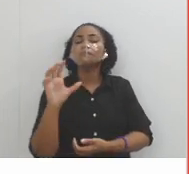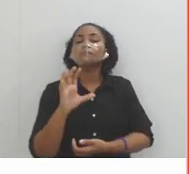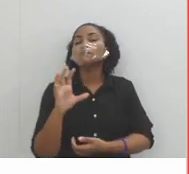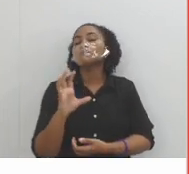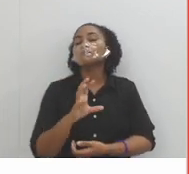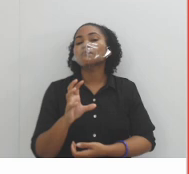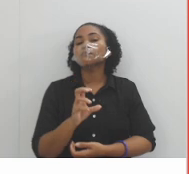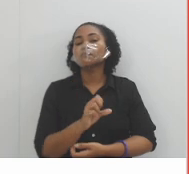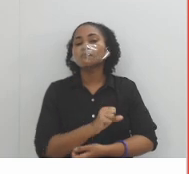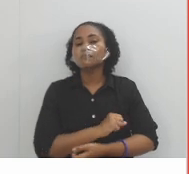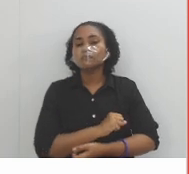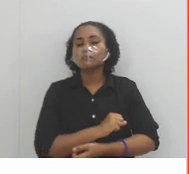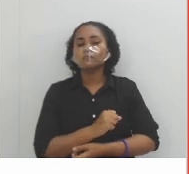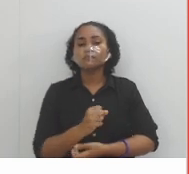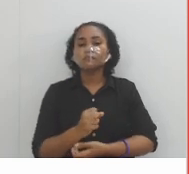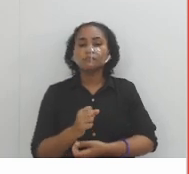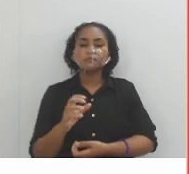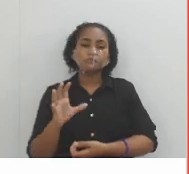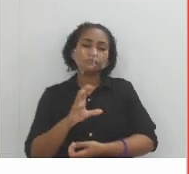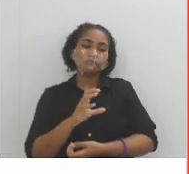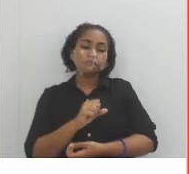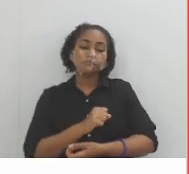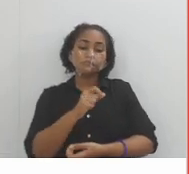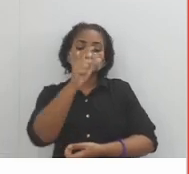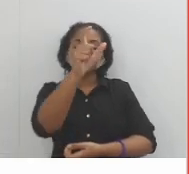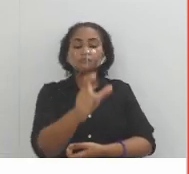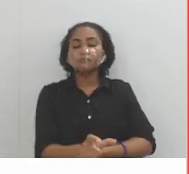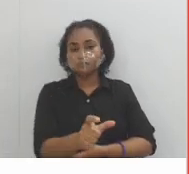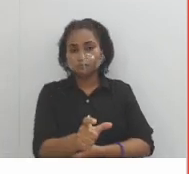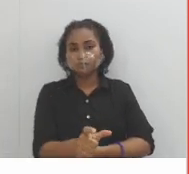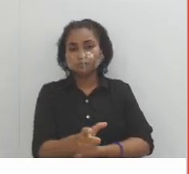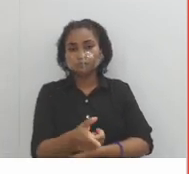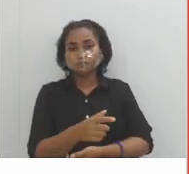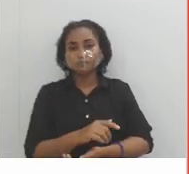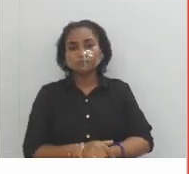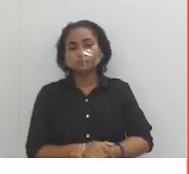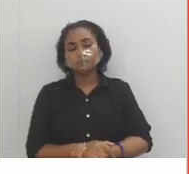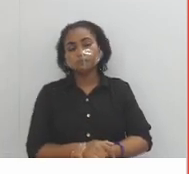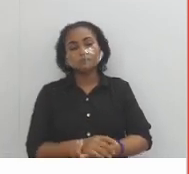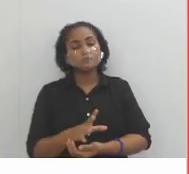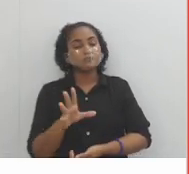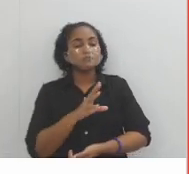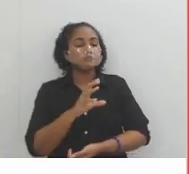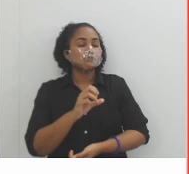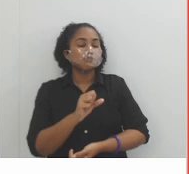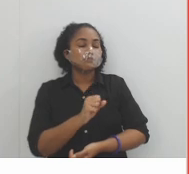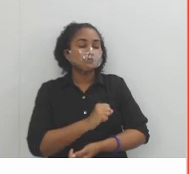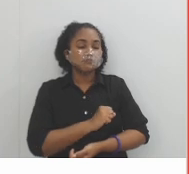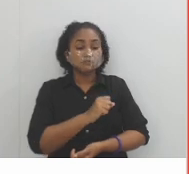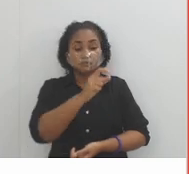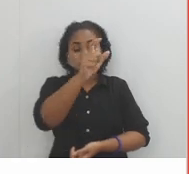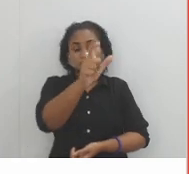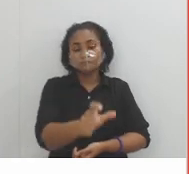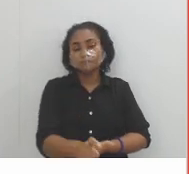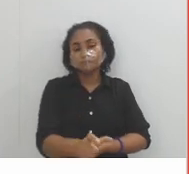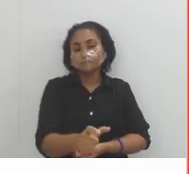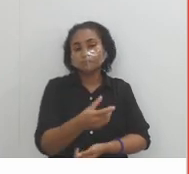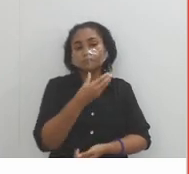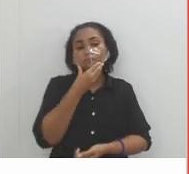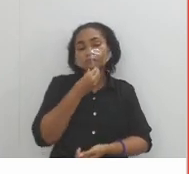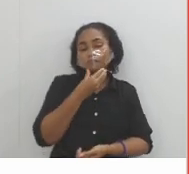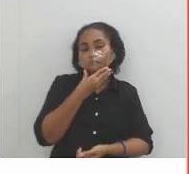amar. Quem ama, ama alguém, tá? Então, amo aquele